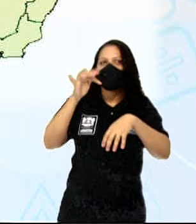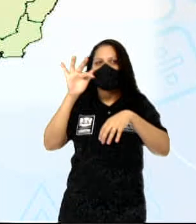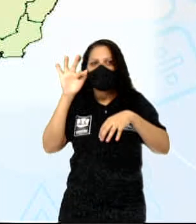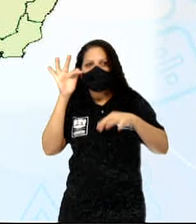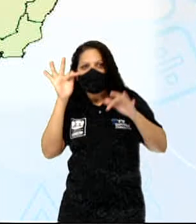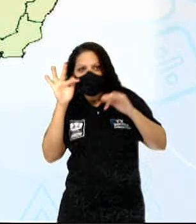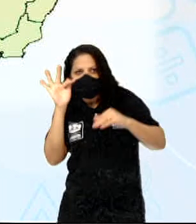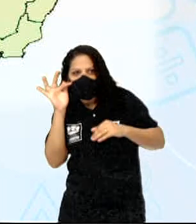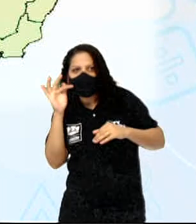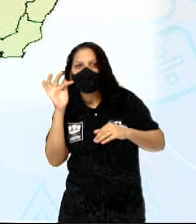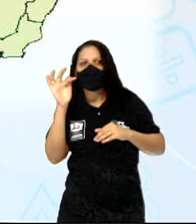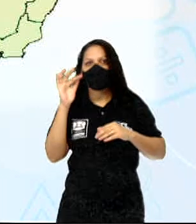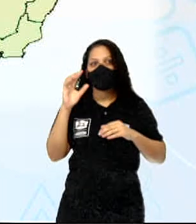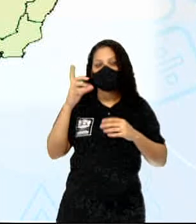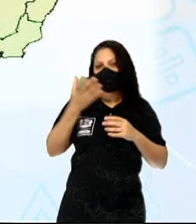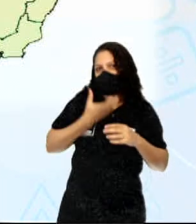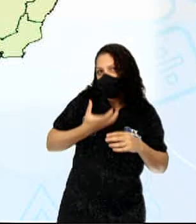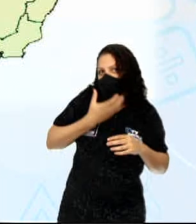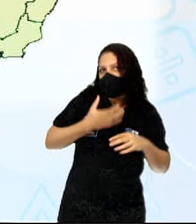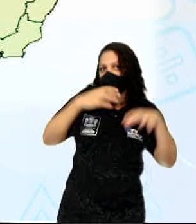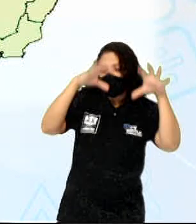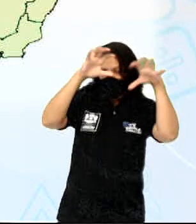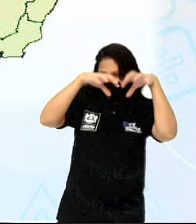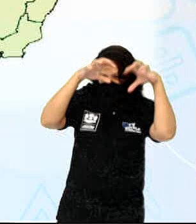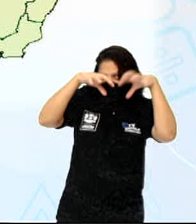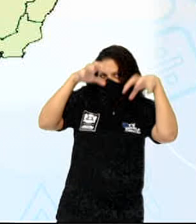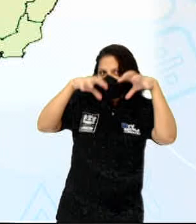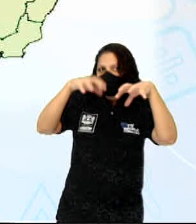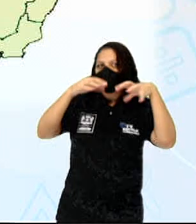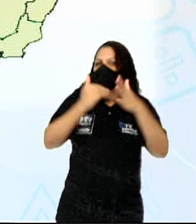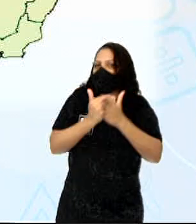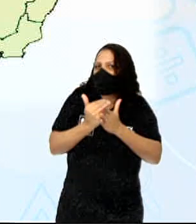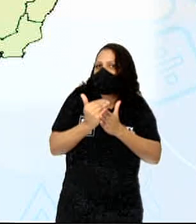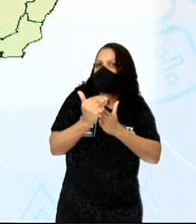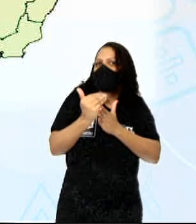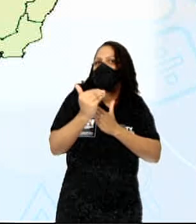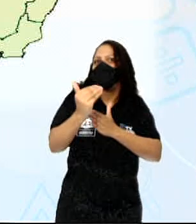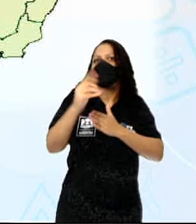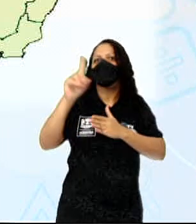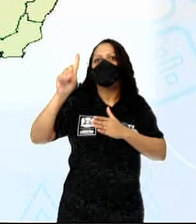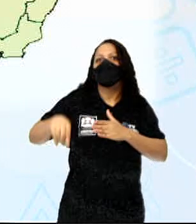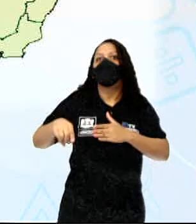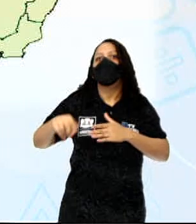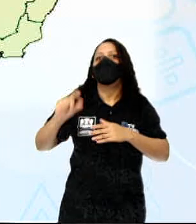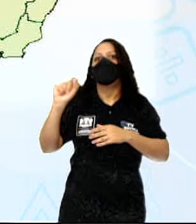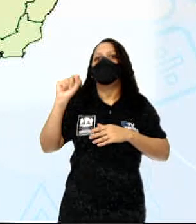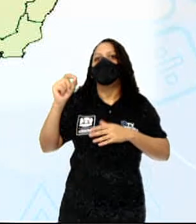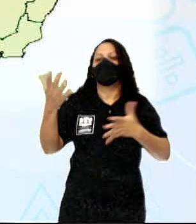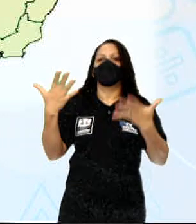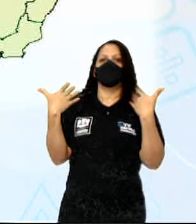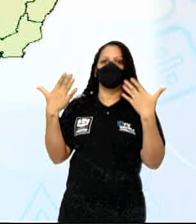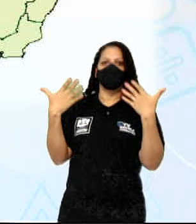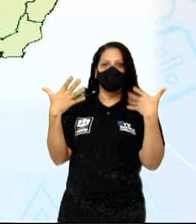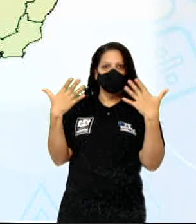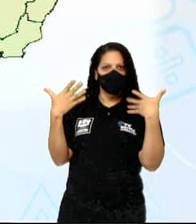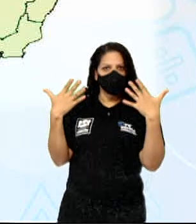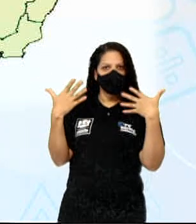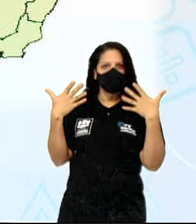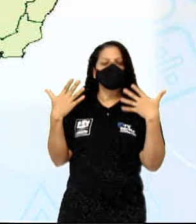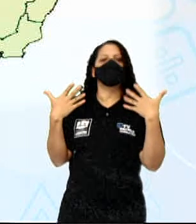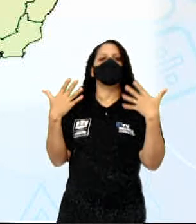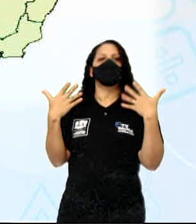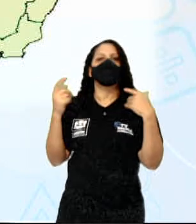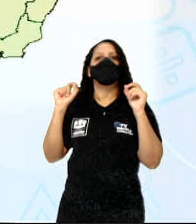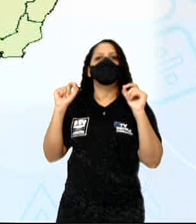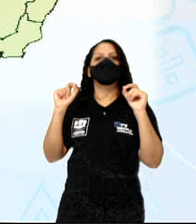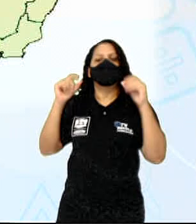já começa ali a chover, que é o período mais quente, ou seja, o período do verão. Então, verão chuvoso